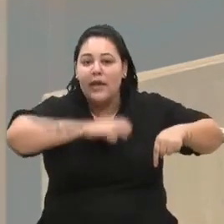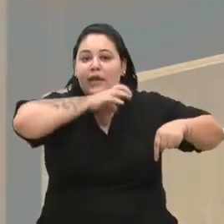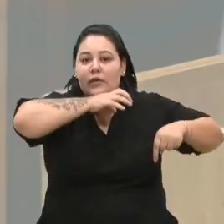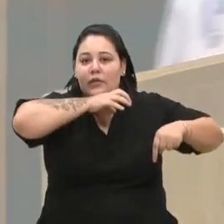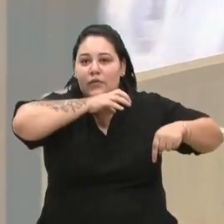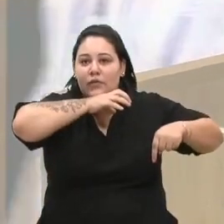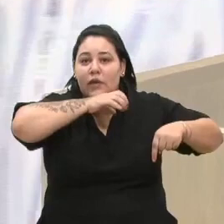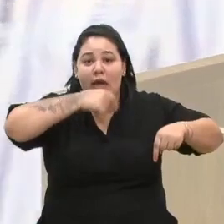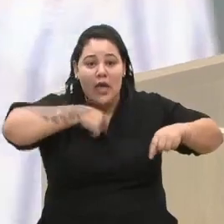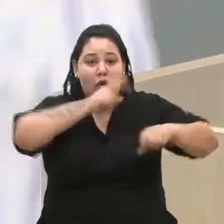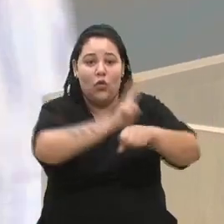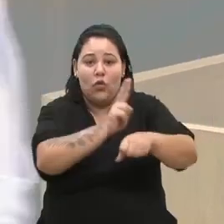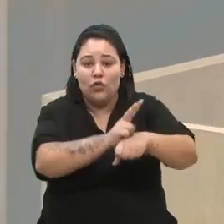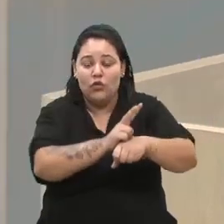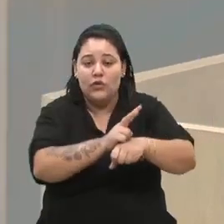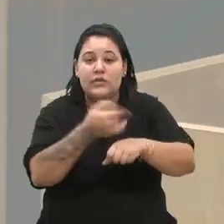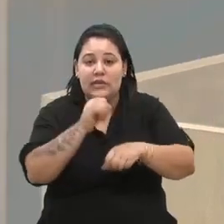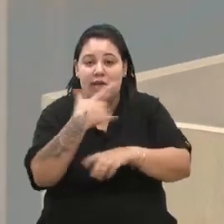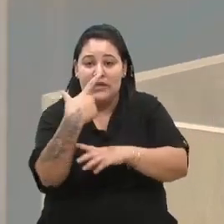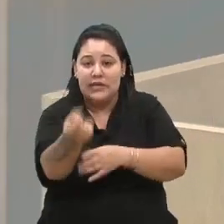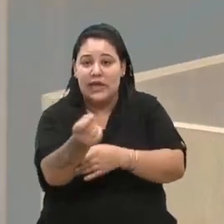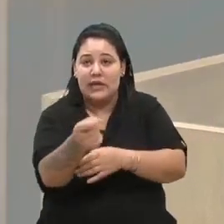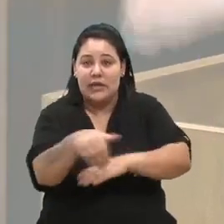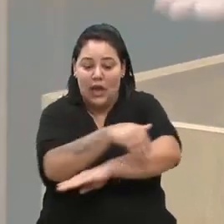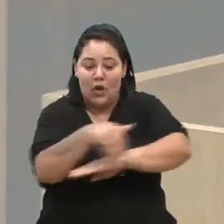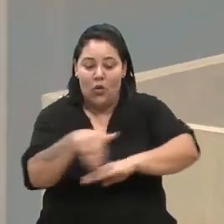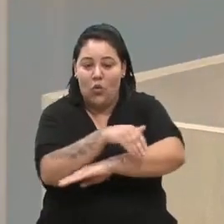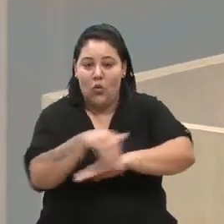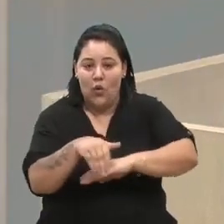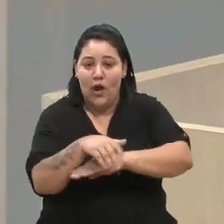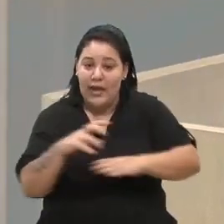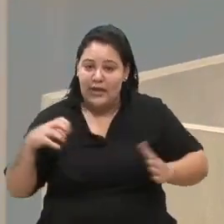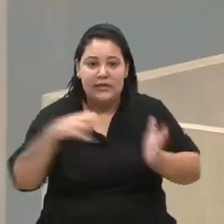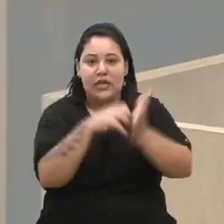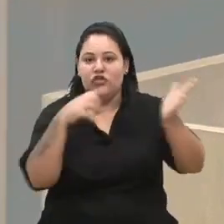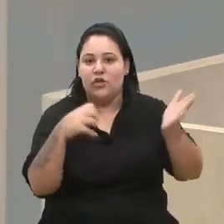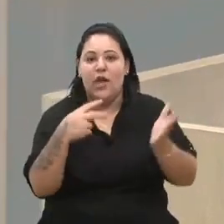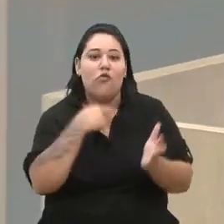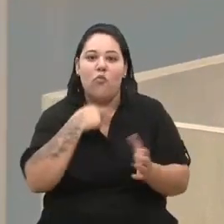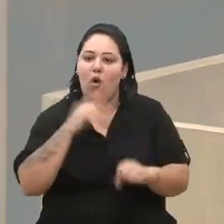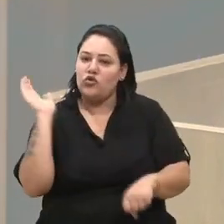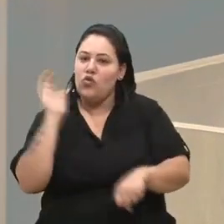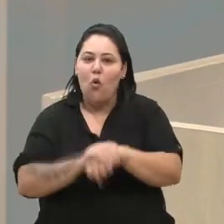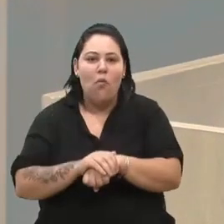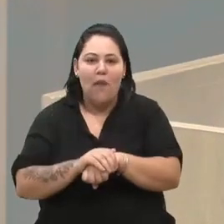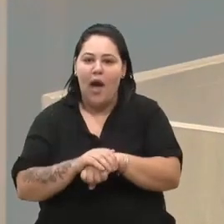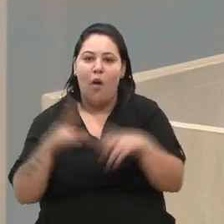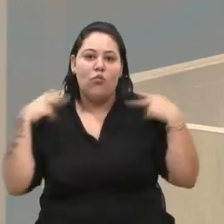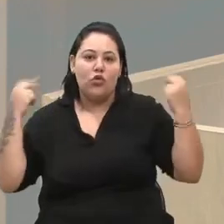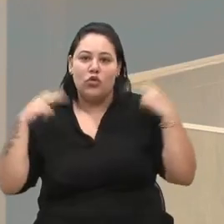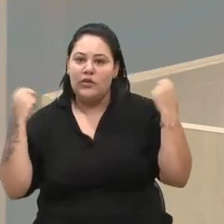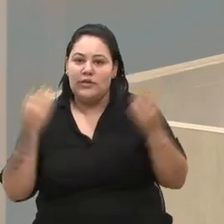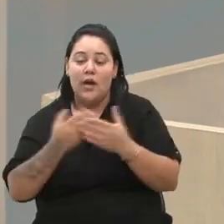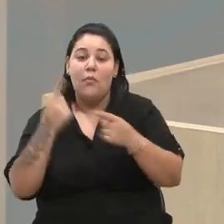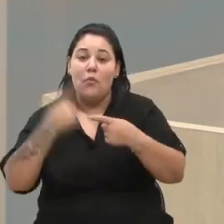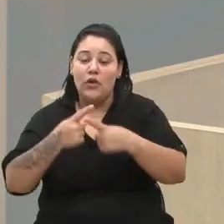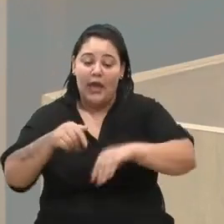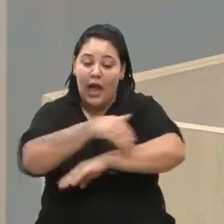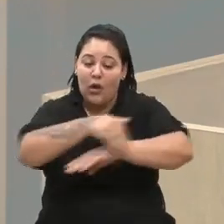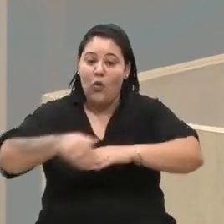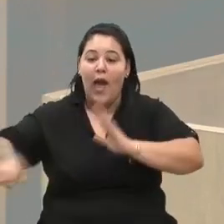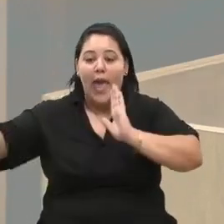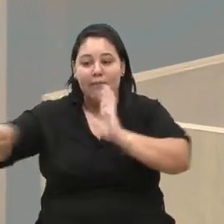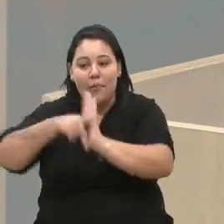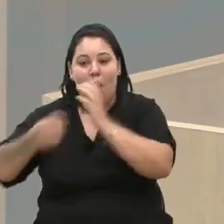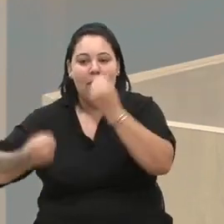dele, e ele for atropelado, eu não vou culpar o cara que atropelou. A rua é para o veículo. Eu não vou